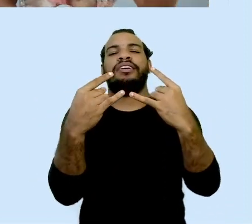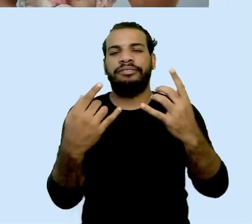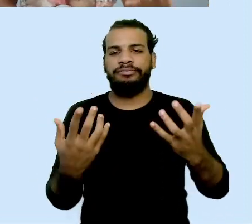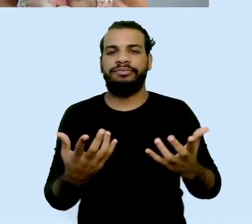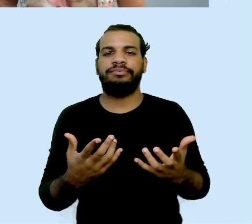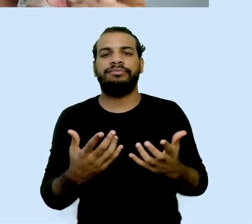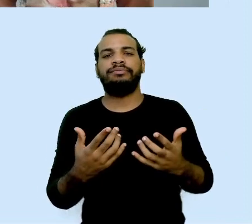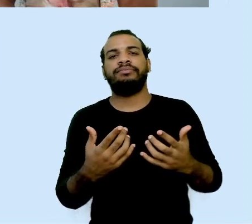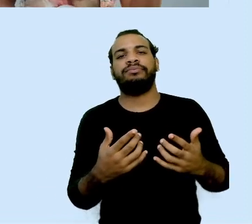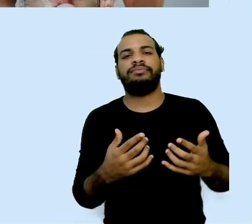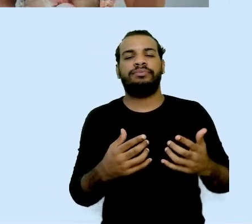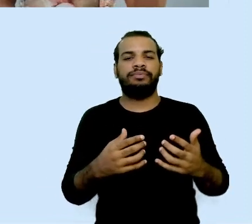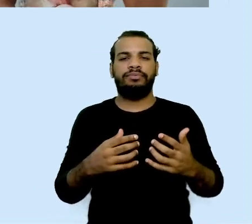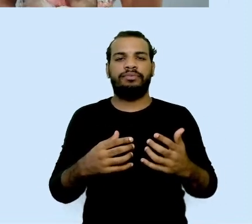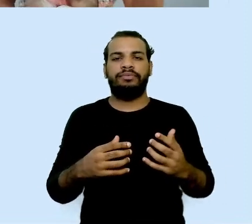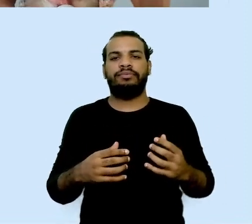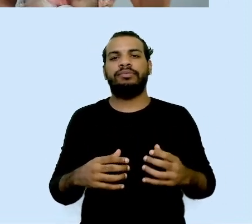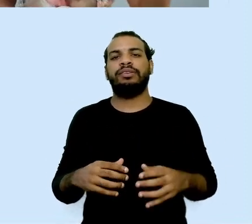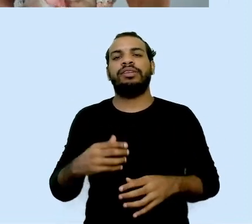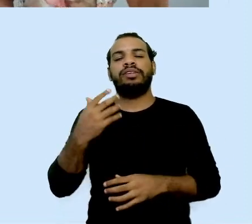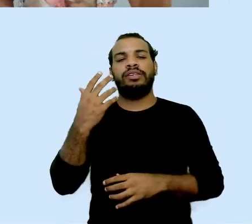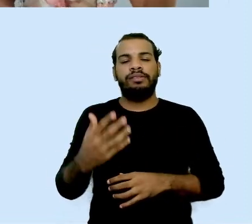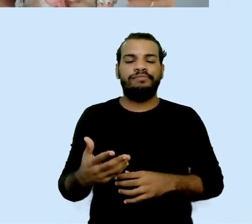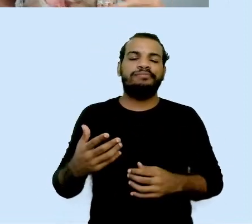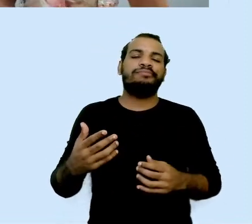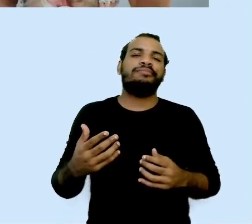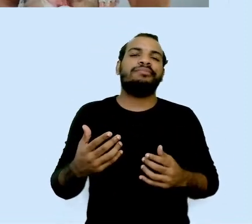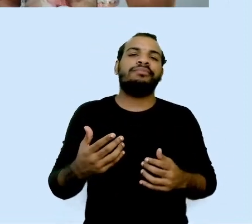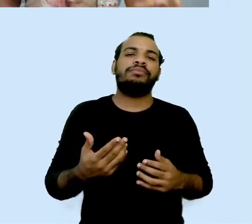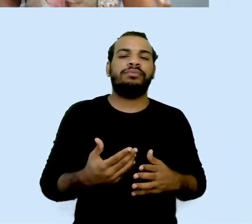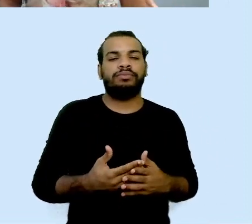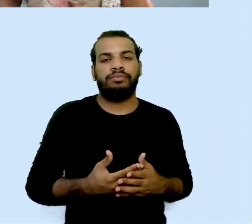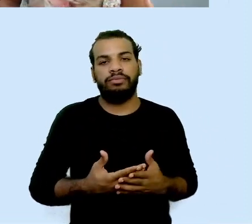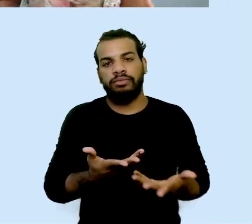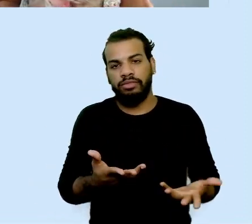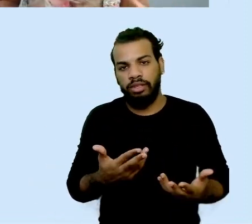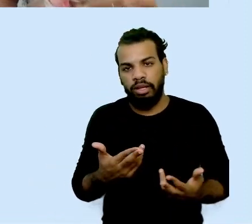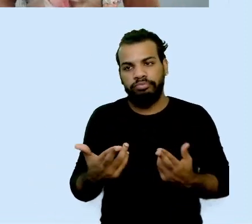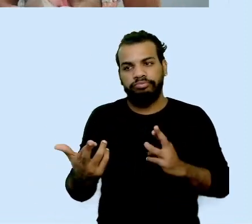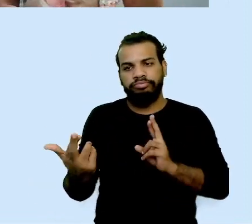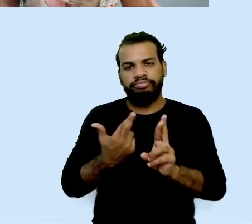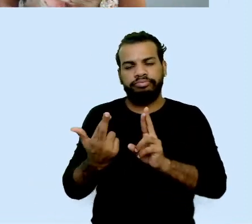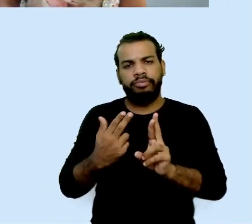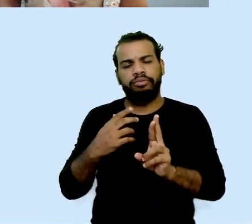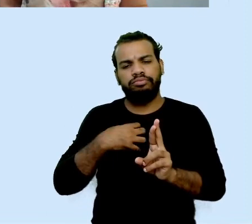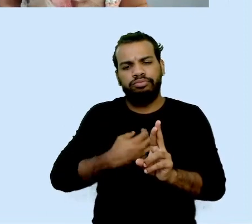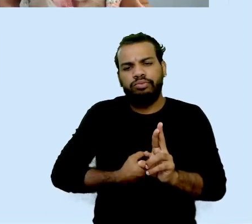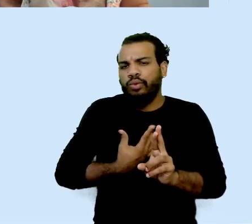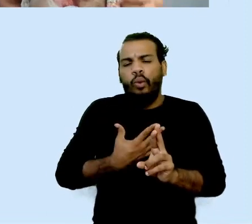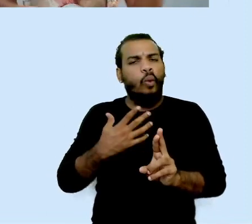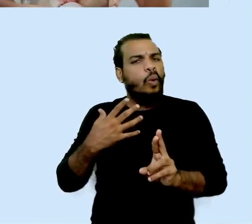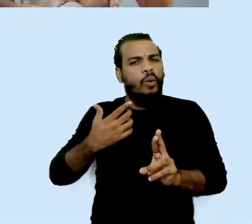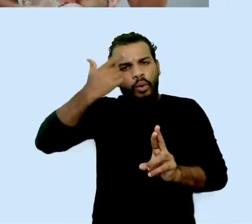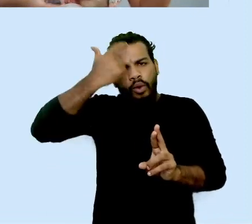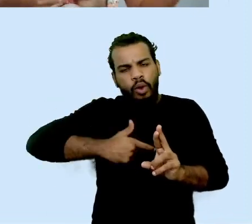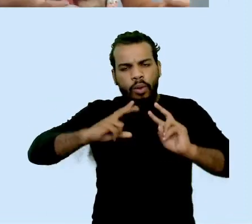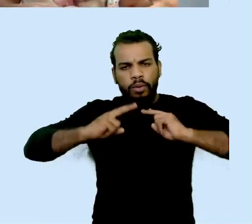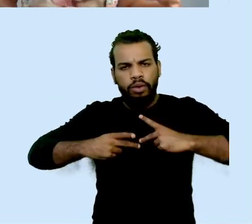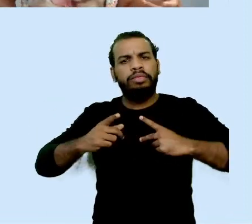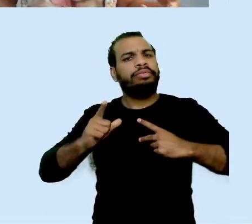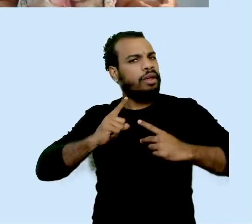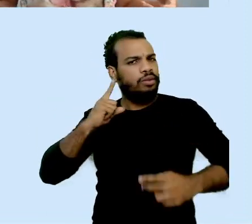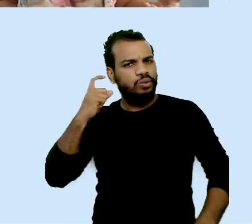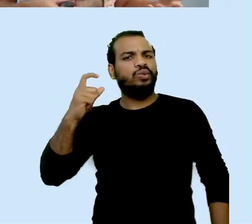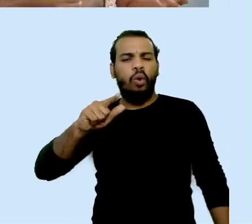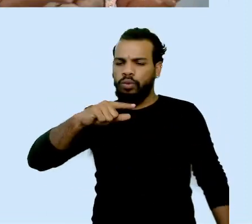essa relação que até então é uma relação intrínseca do homem. O homem produz som, o homem experimentou